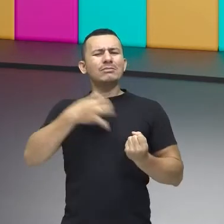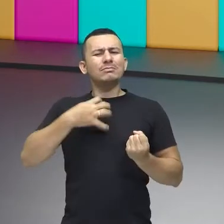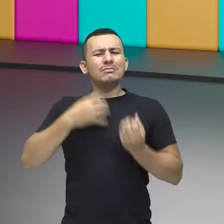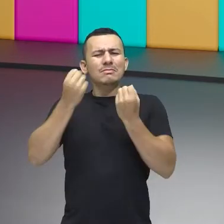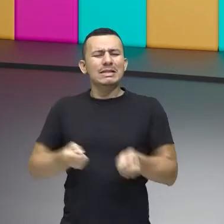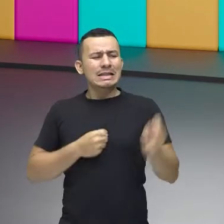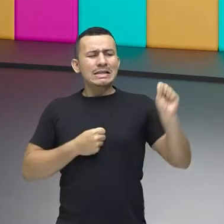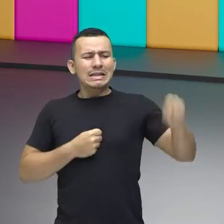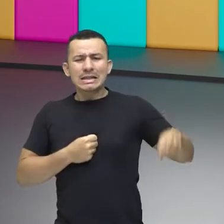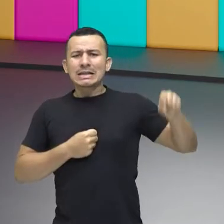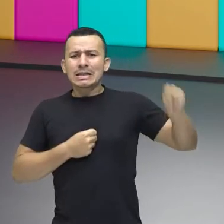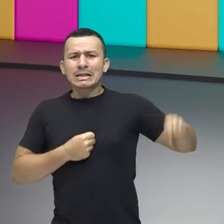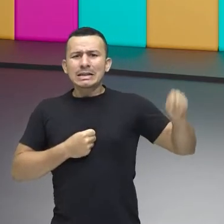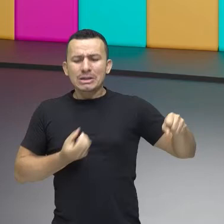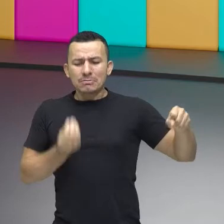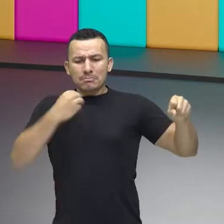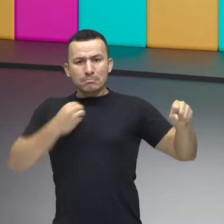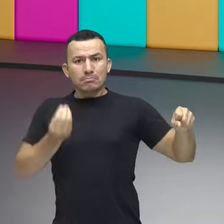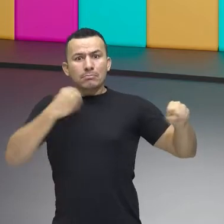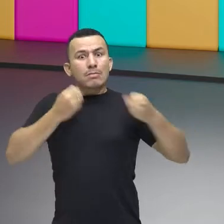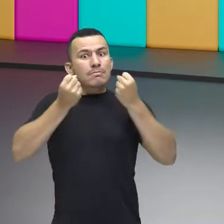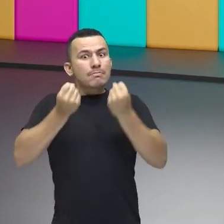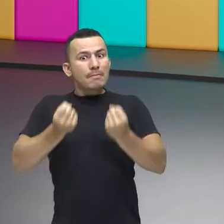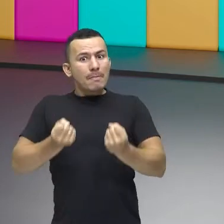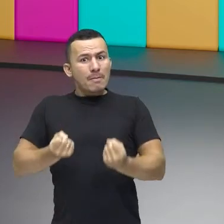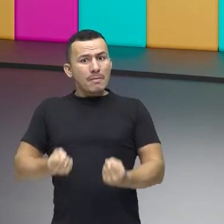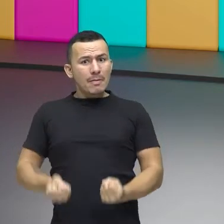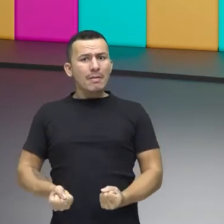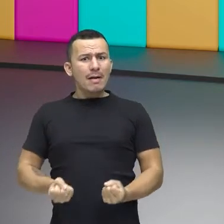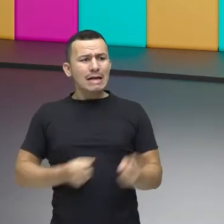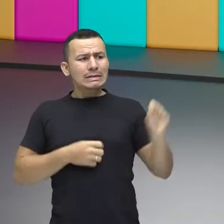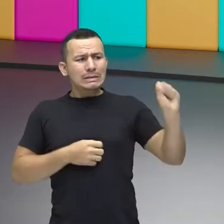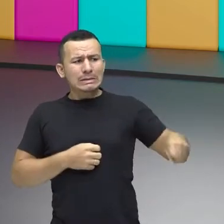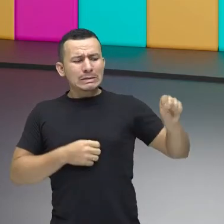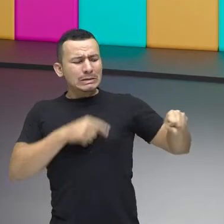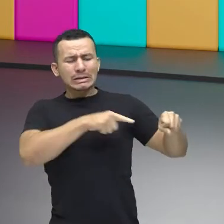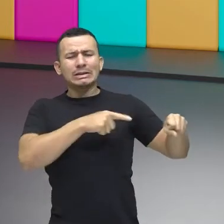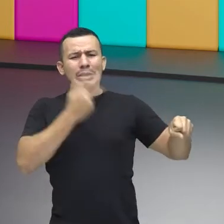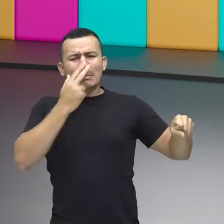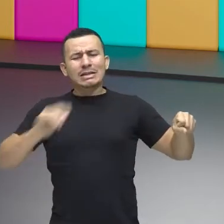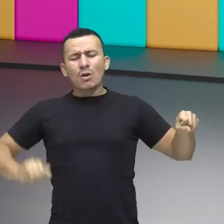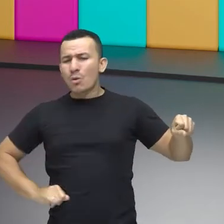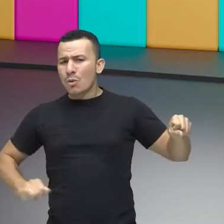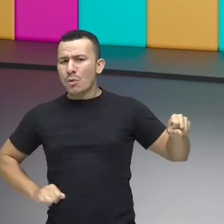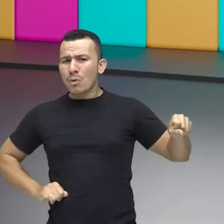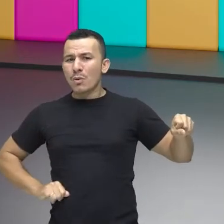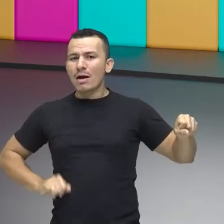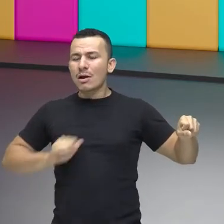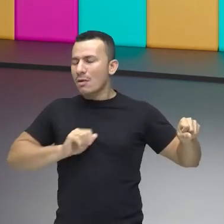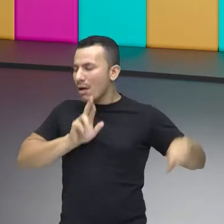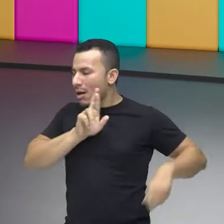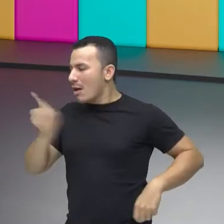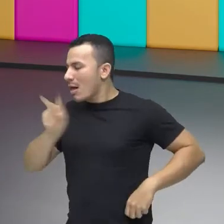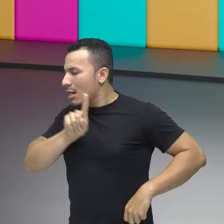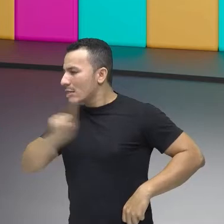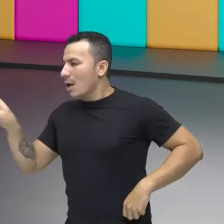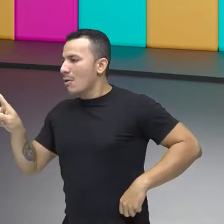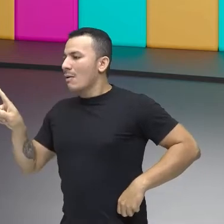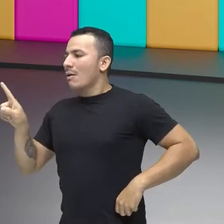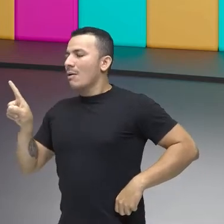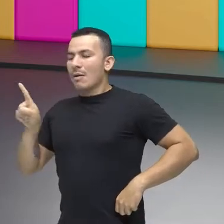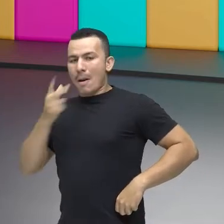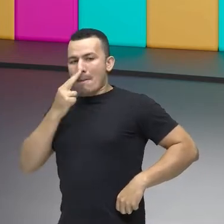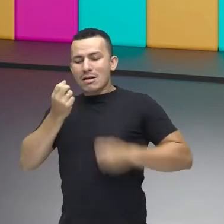sim, mas vai ser tão pesado para mim aquilo, eu vou sofrer tanto, mas eu disse sim. Então, quando eu digo não, aí eu tiro essa